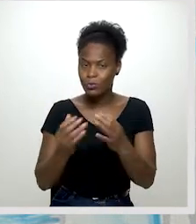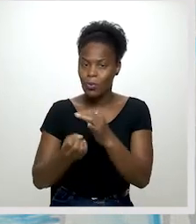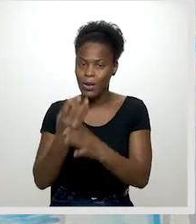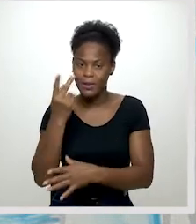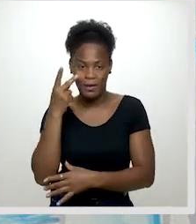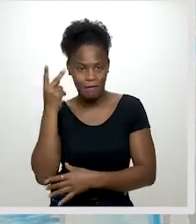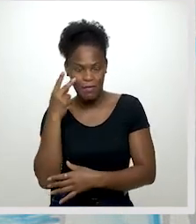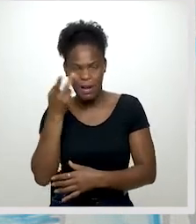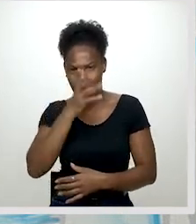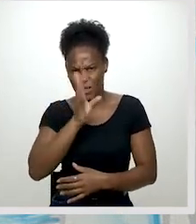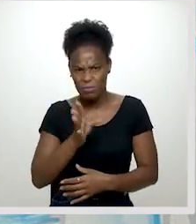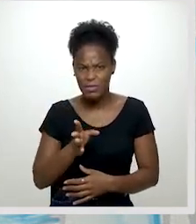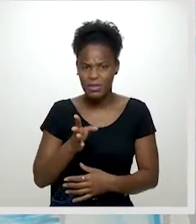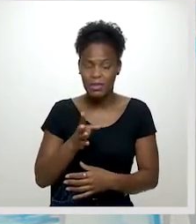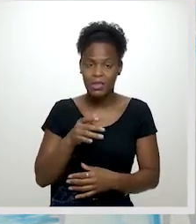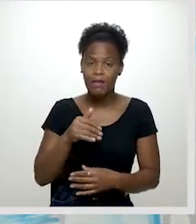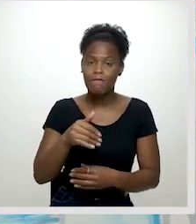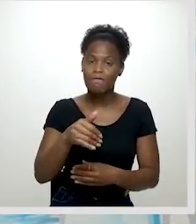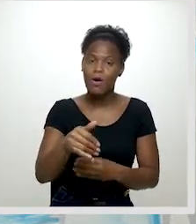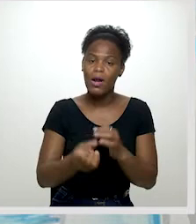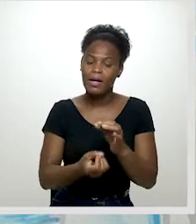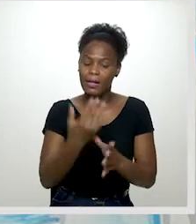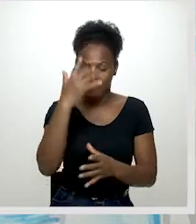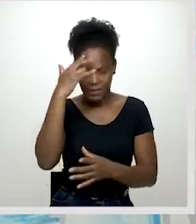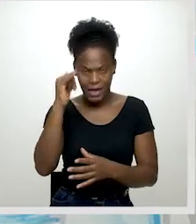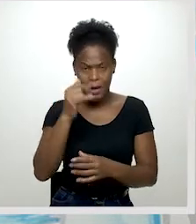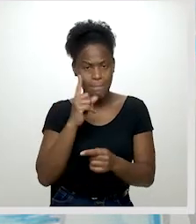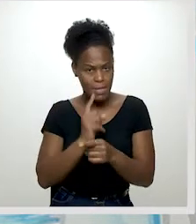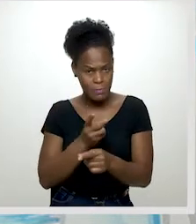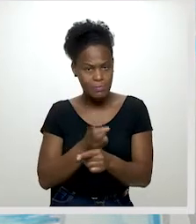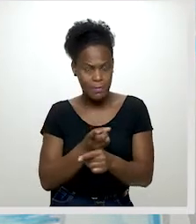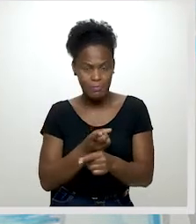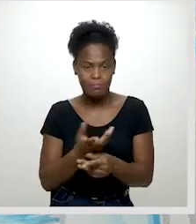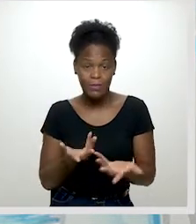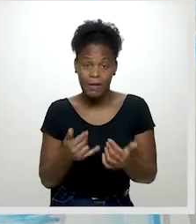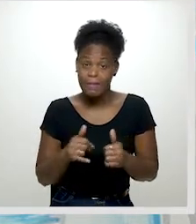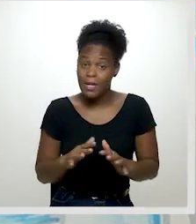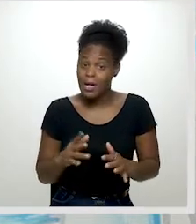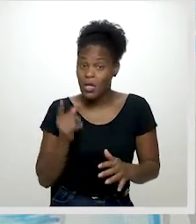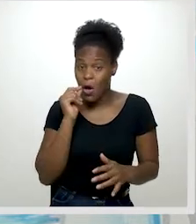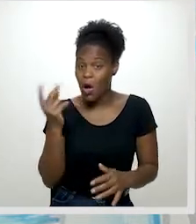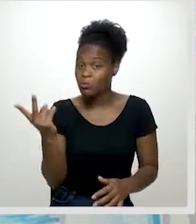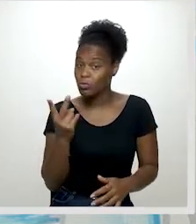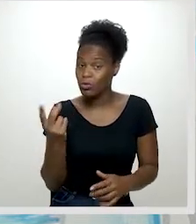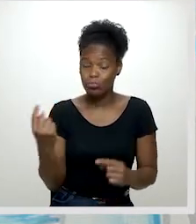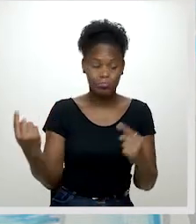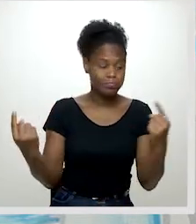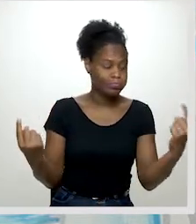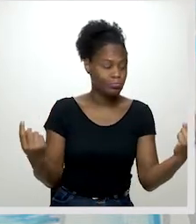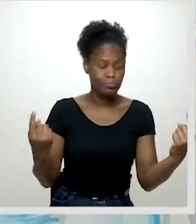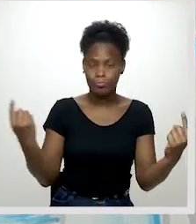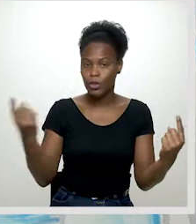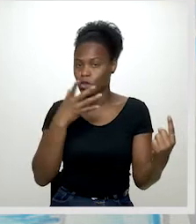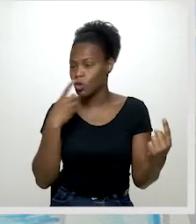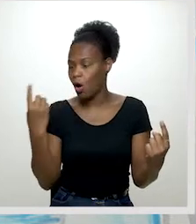praticamente foram formuladas uma ideia idêntica. Mas os dois, cada um, trabalhou no